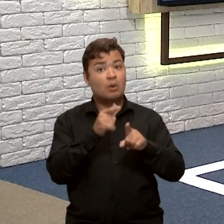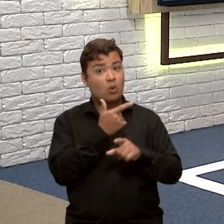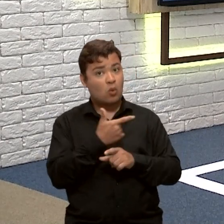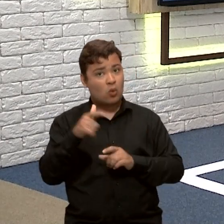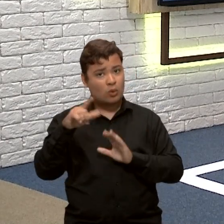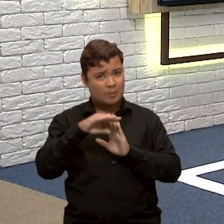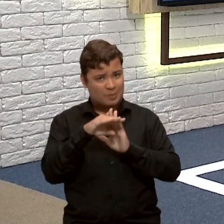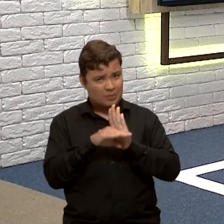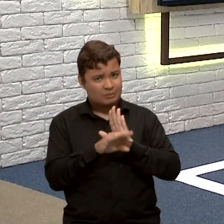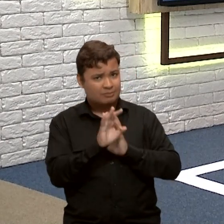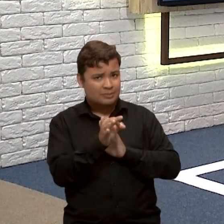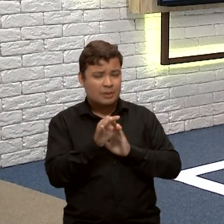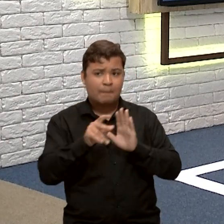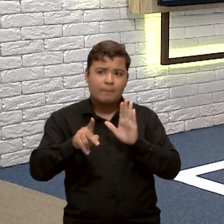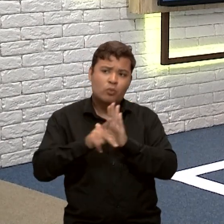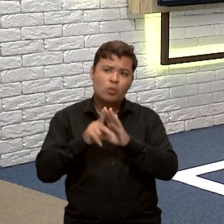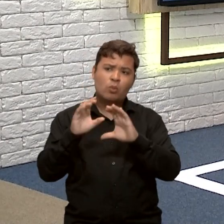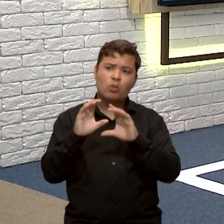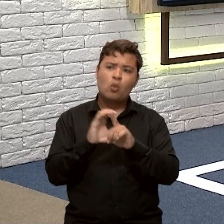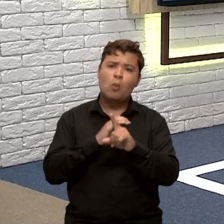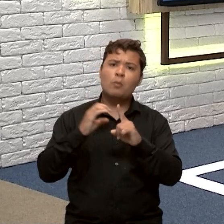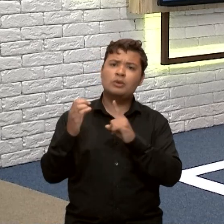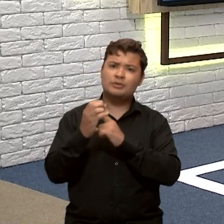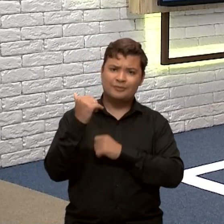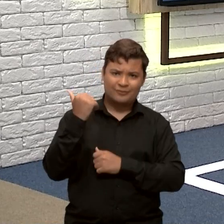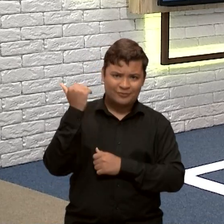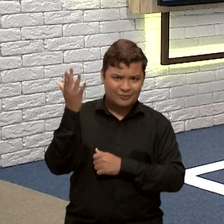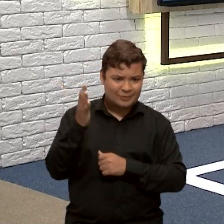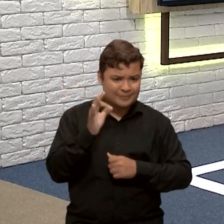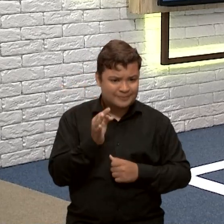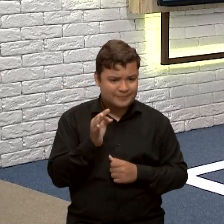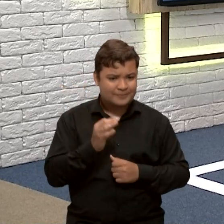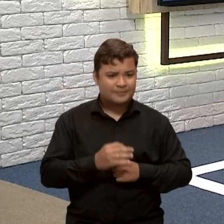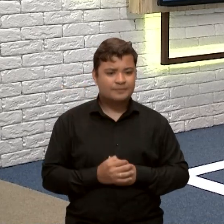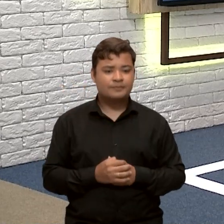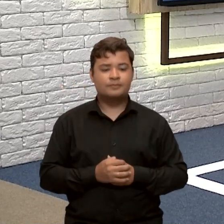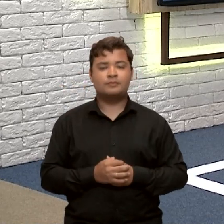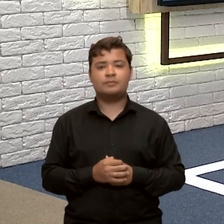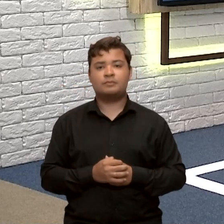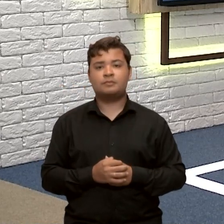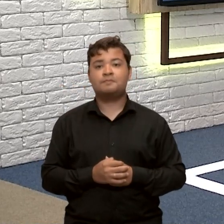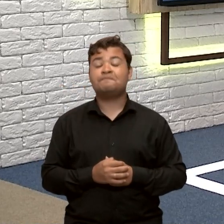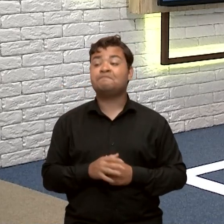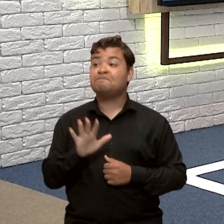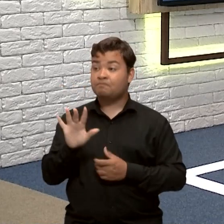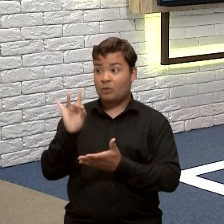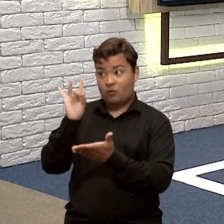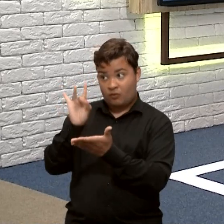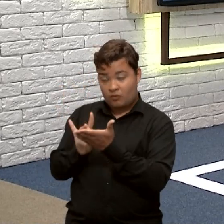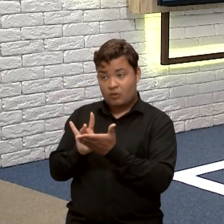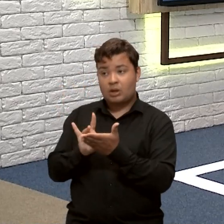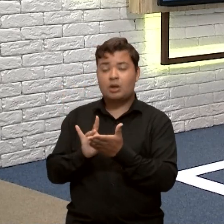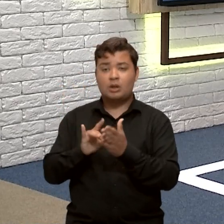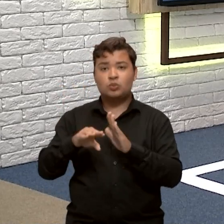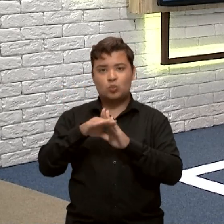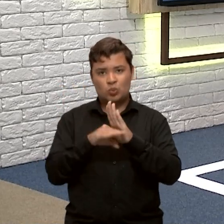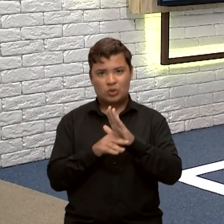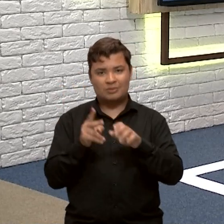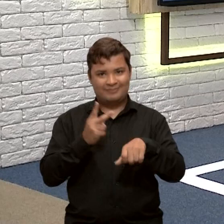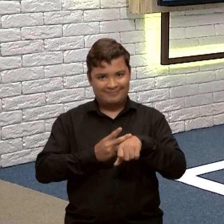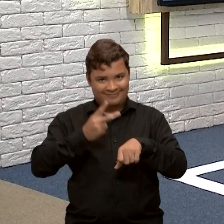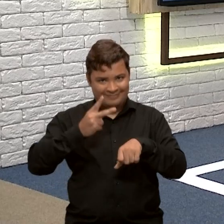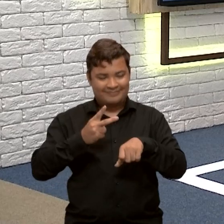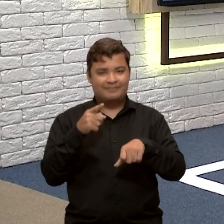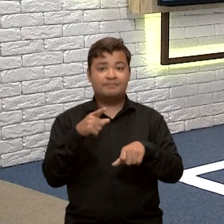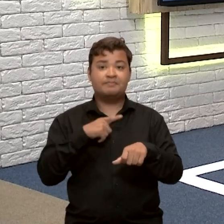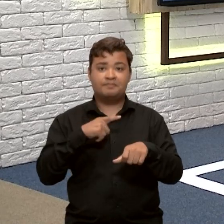direcionado à comunidade externa, né? Na verdade, temos o programa Segundo Tempo, ele tem o universitário,